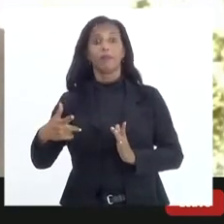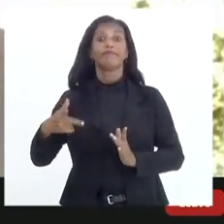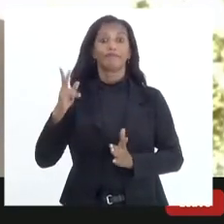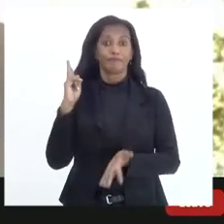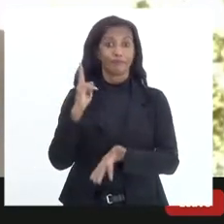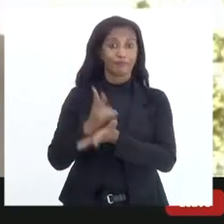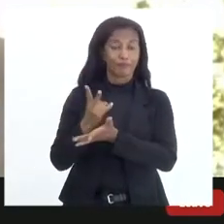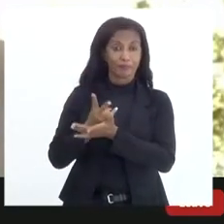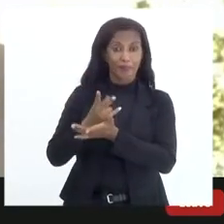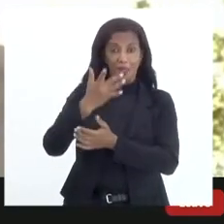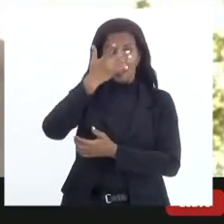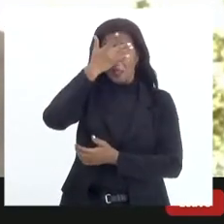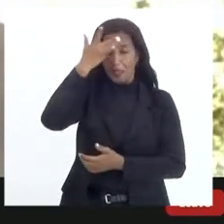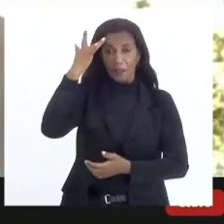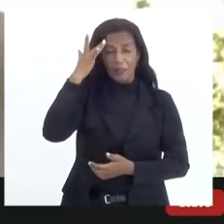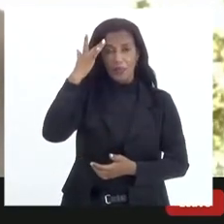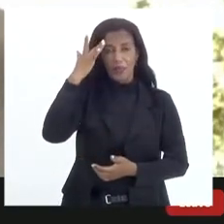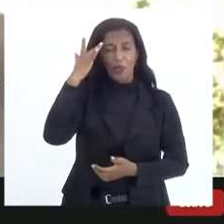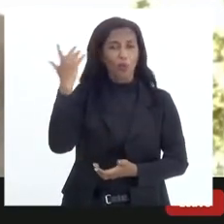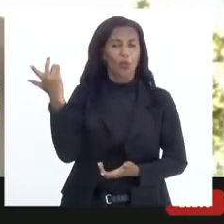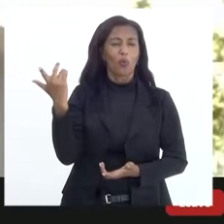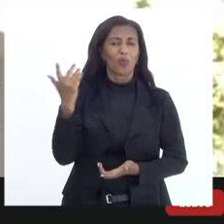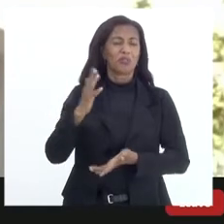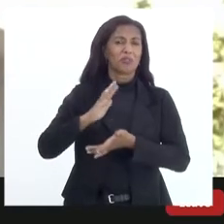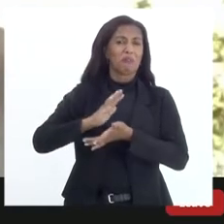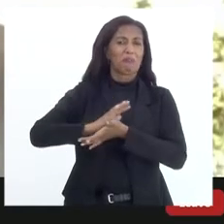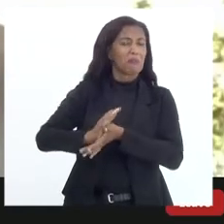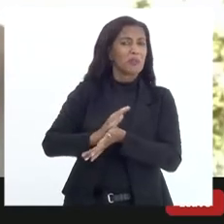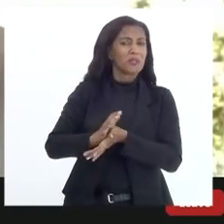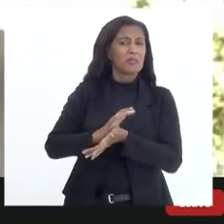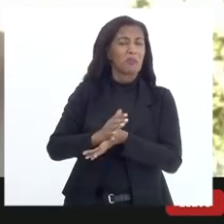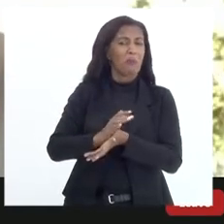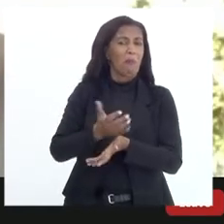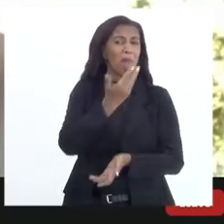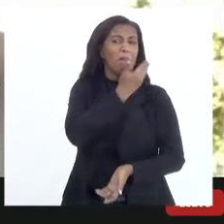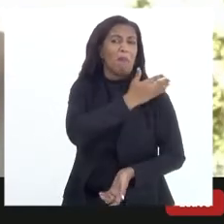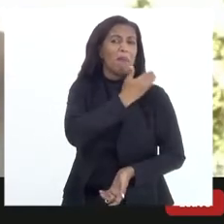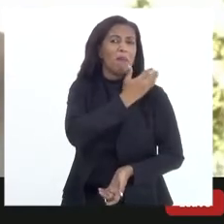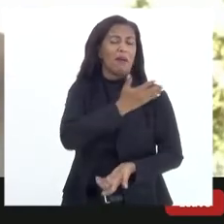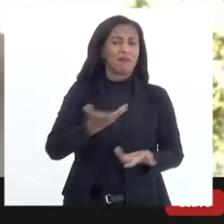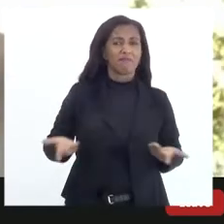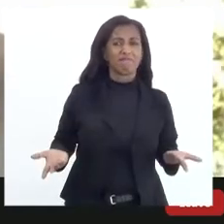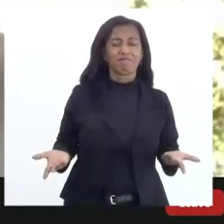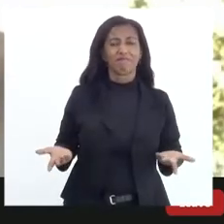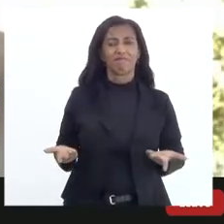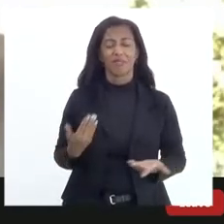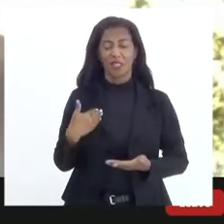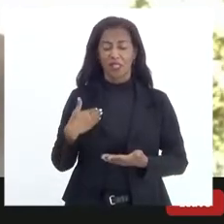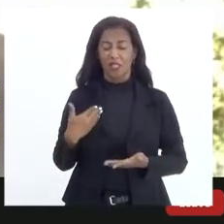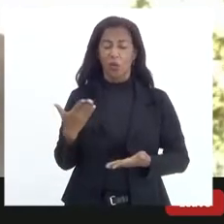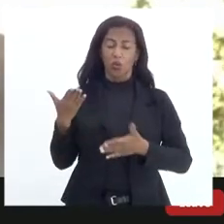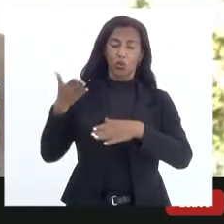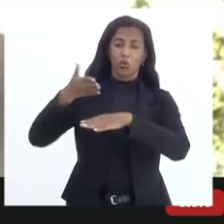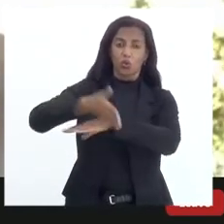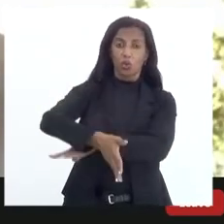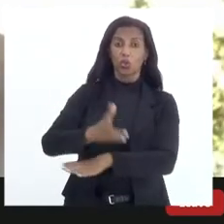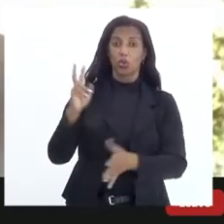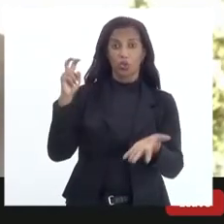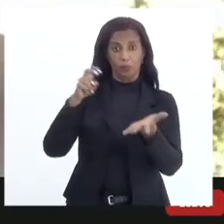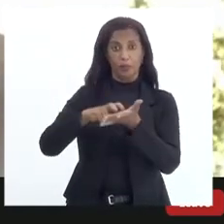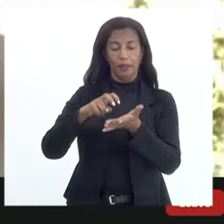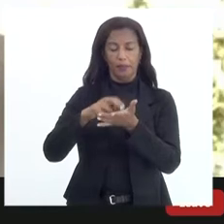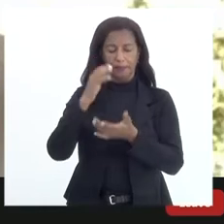enfrentamento de pessoas absolutamente preconceituosas. Hoje eu dei entrada de manhã cedo